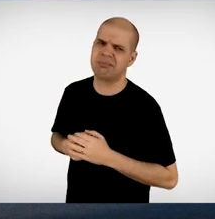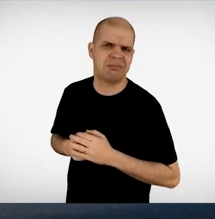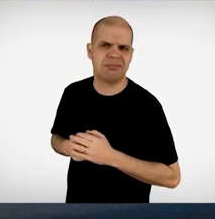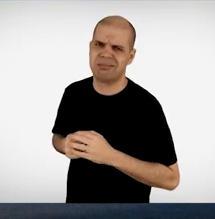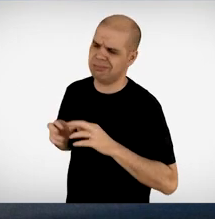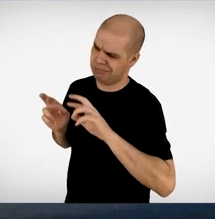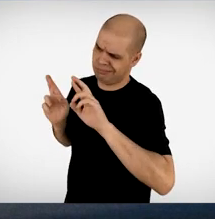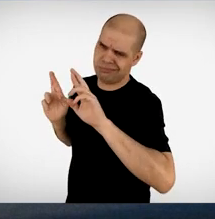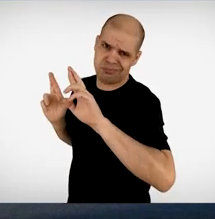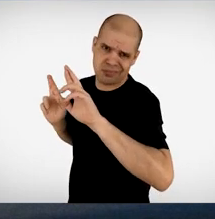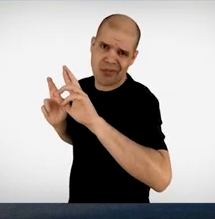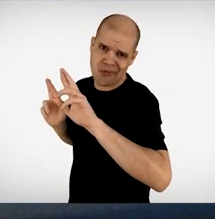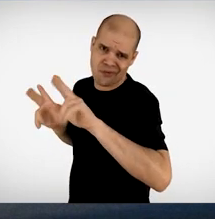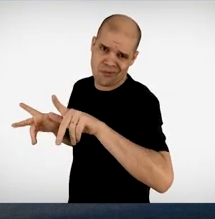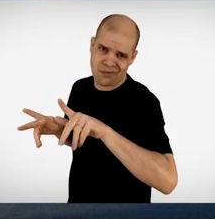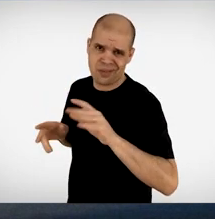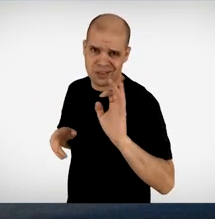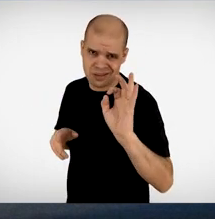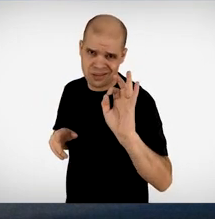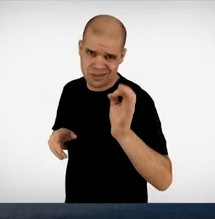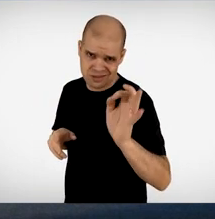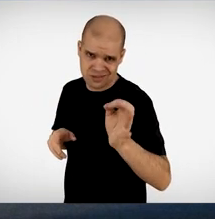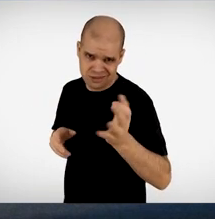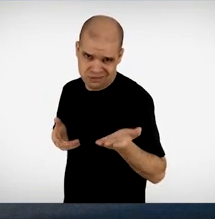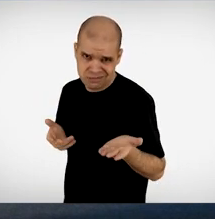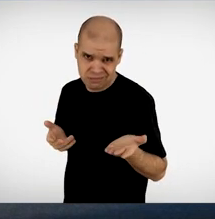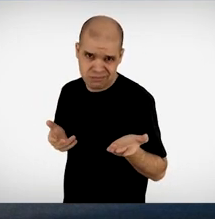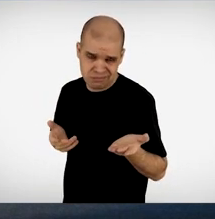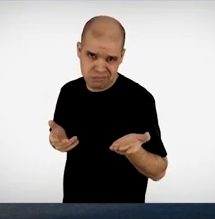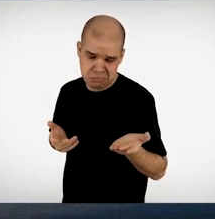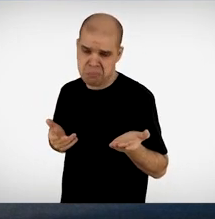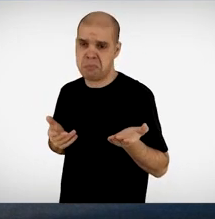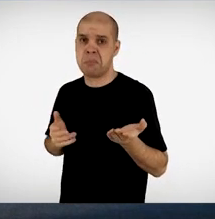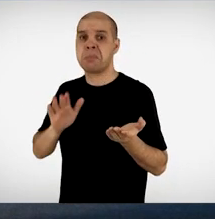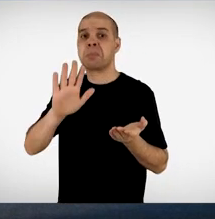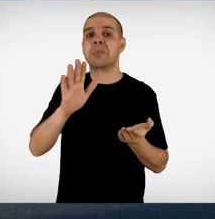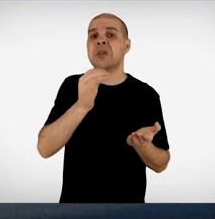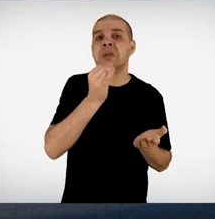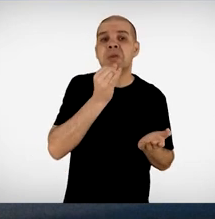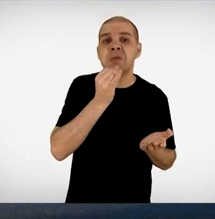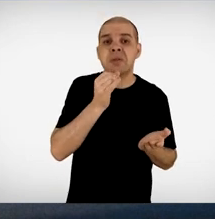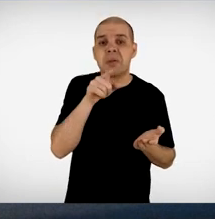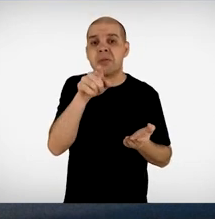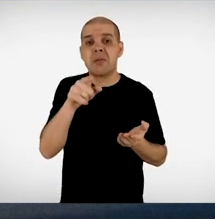normal, não tem nada que se dizer sobre isso. Agora, quando a gente olha uma foto de